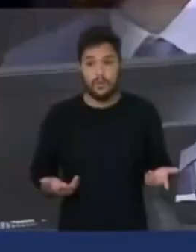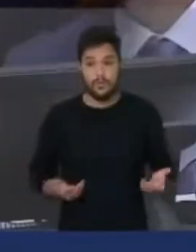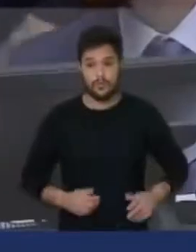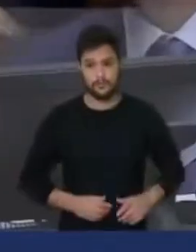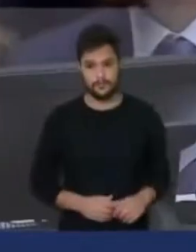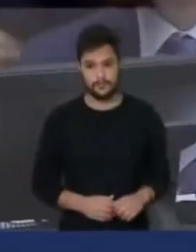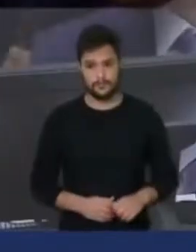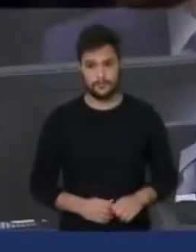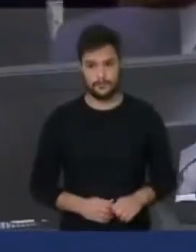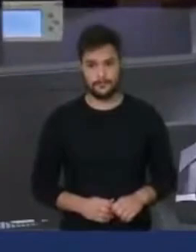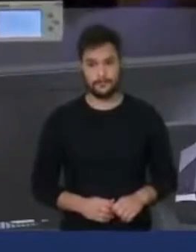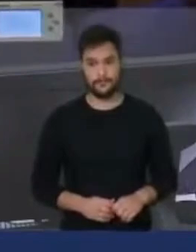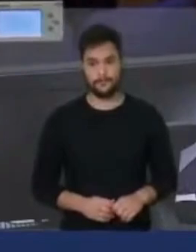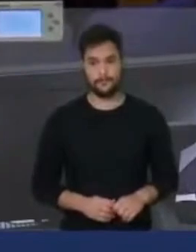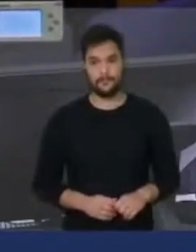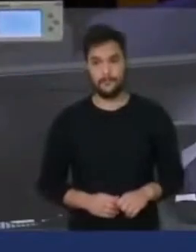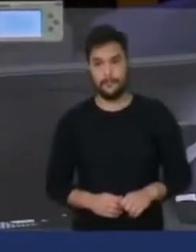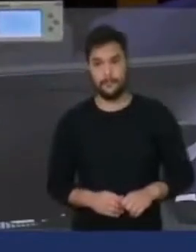Obrigado